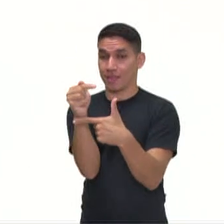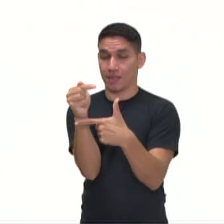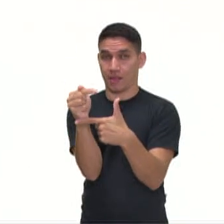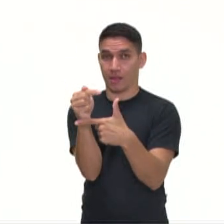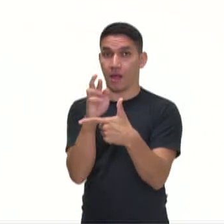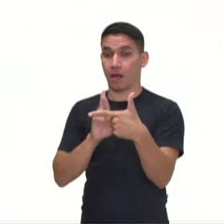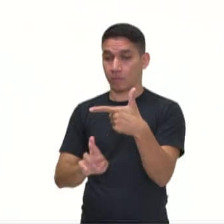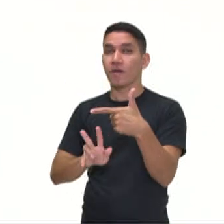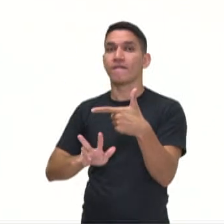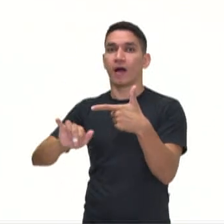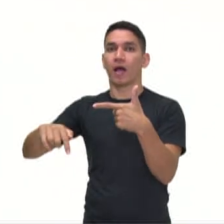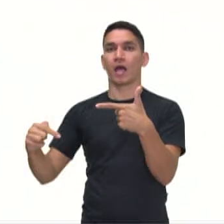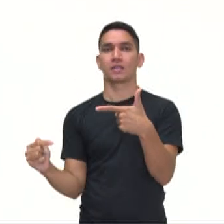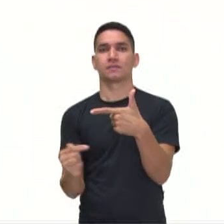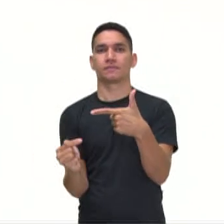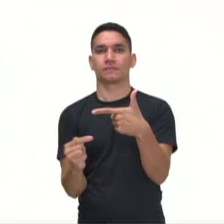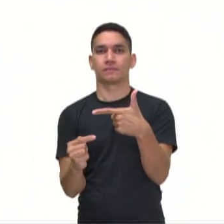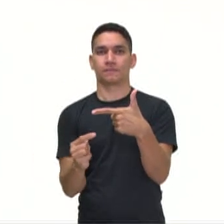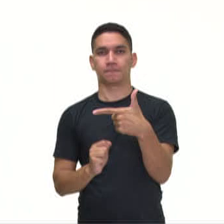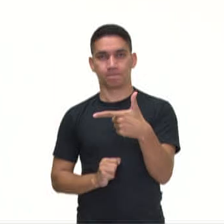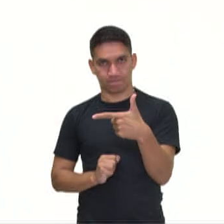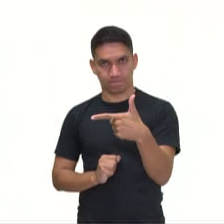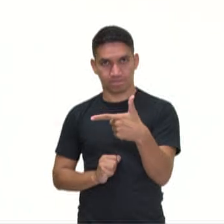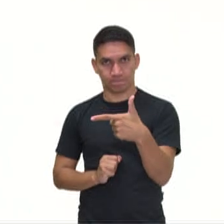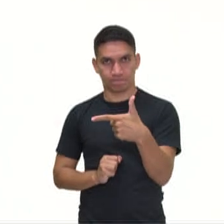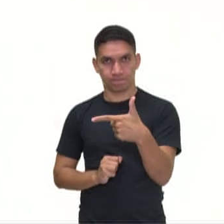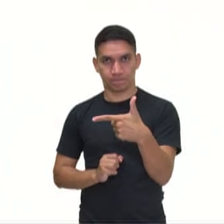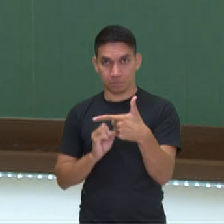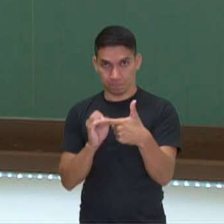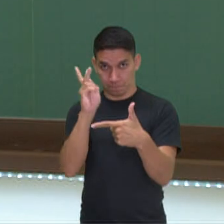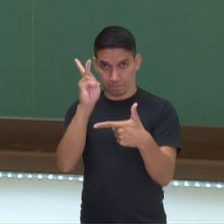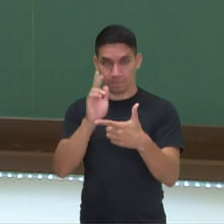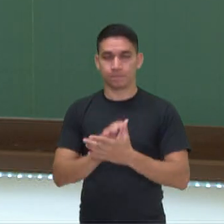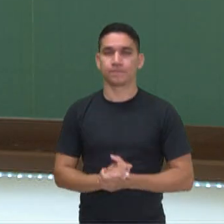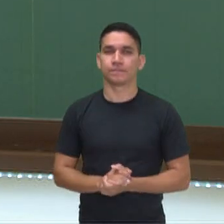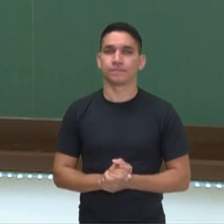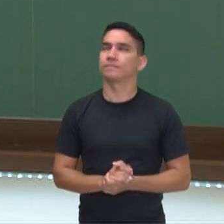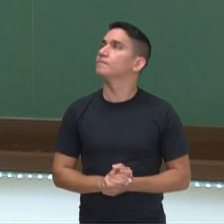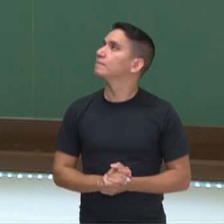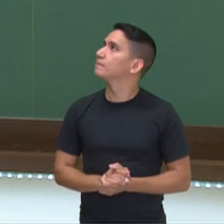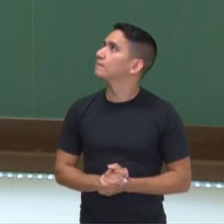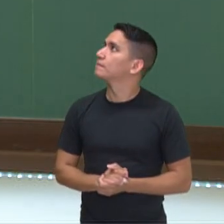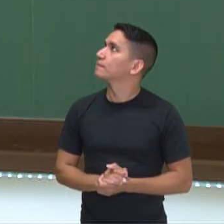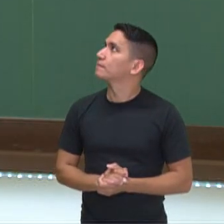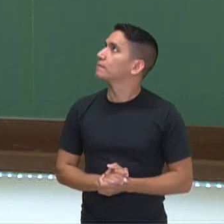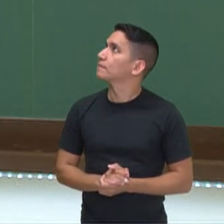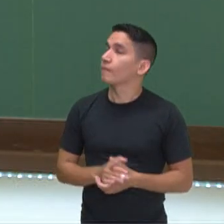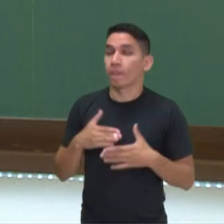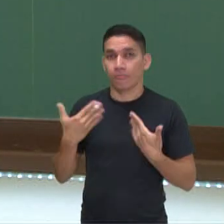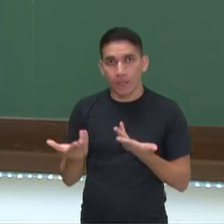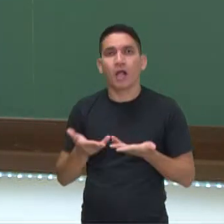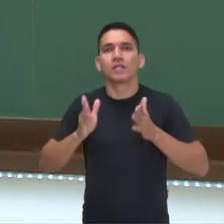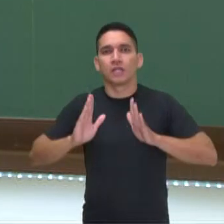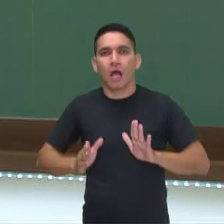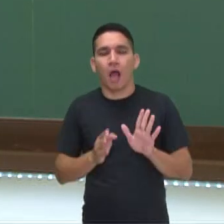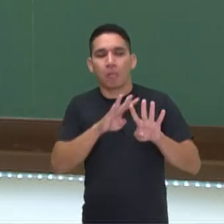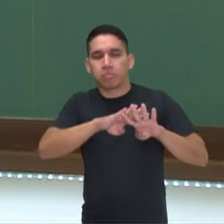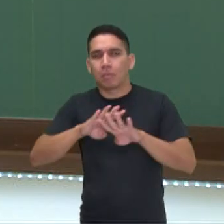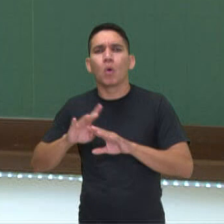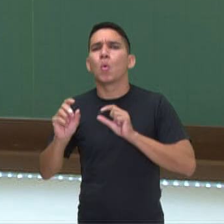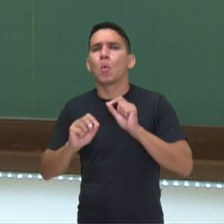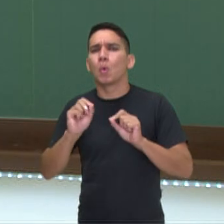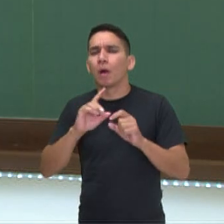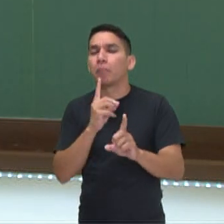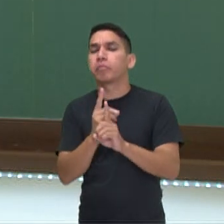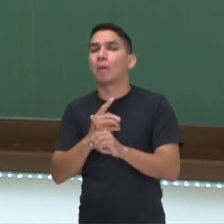negativo, o resultado irá ficar negativo, ok? Bom, calculando o valor de B,